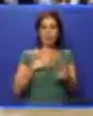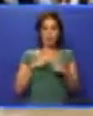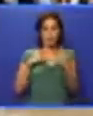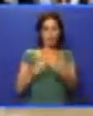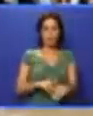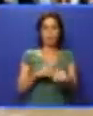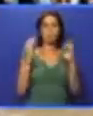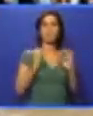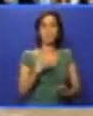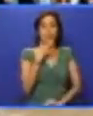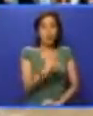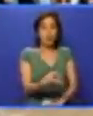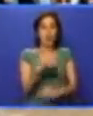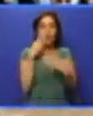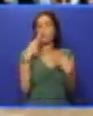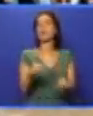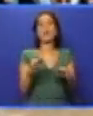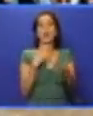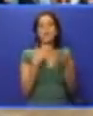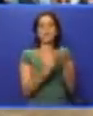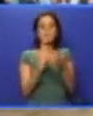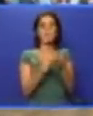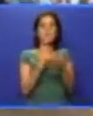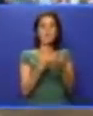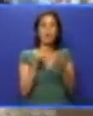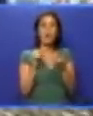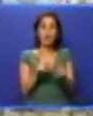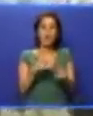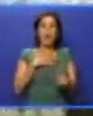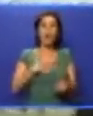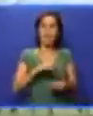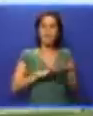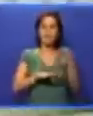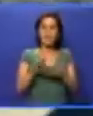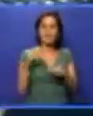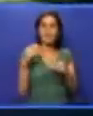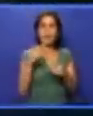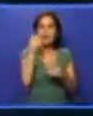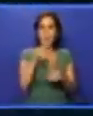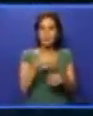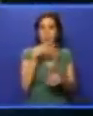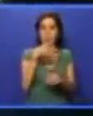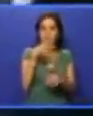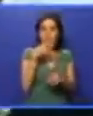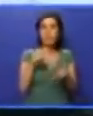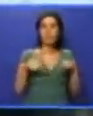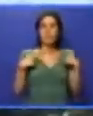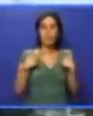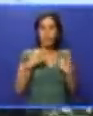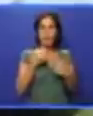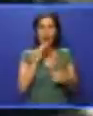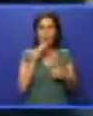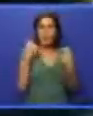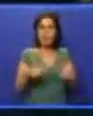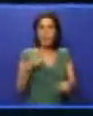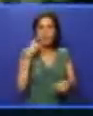pessoa sozinha normalmente isola-se. Era precisamente isso que eu gostava de fazer, é treinar as pessoas a pegarem nas suas capacidades,